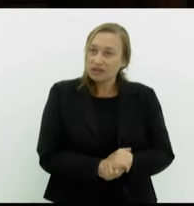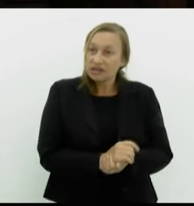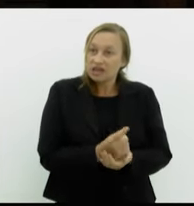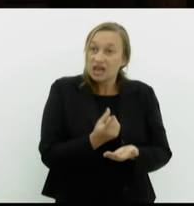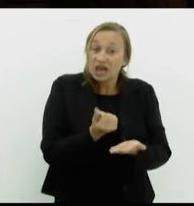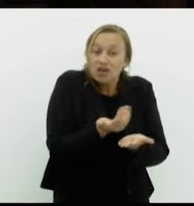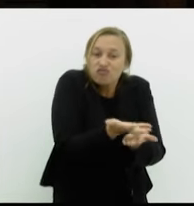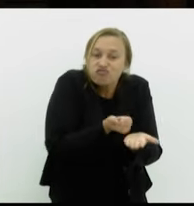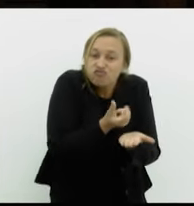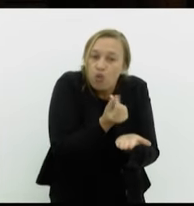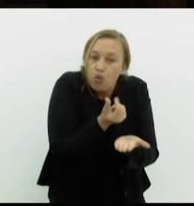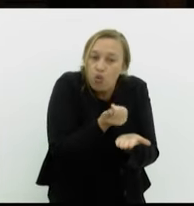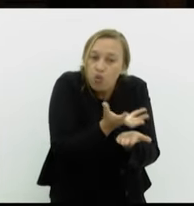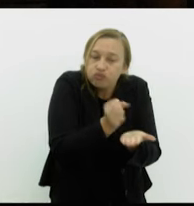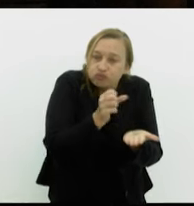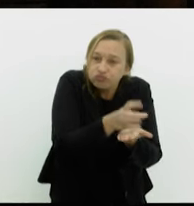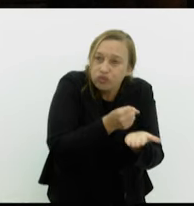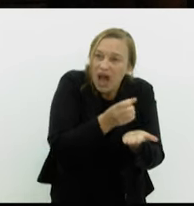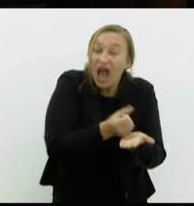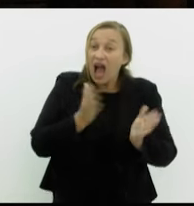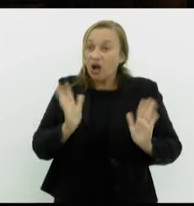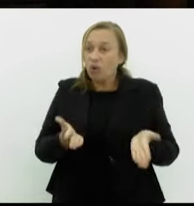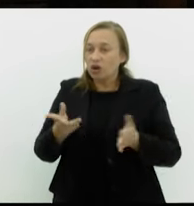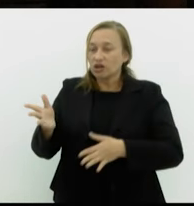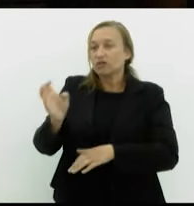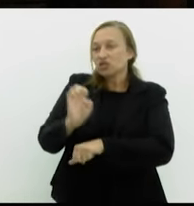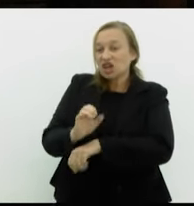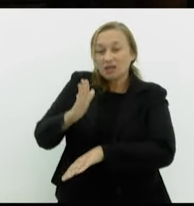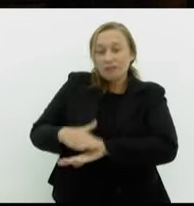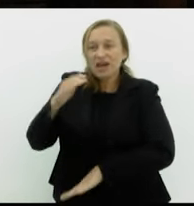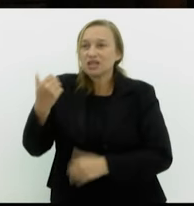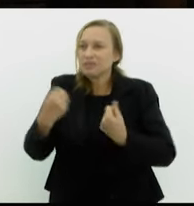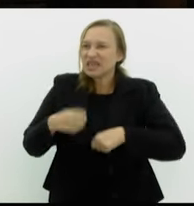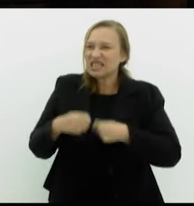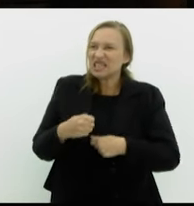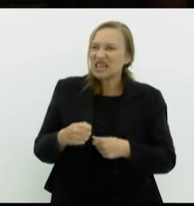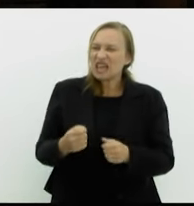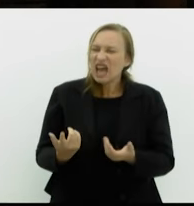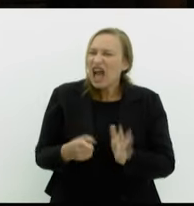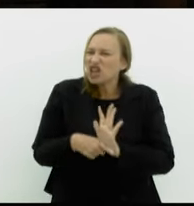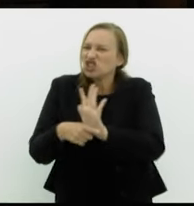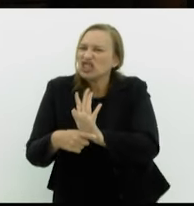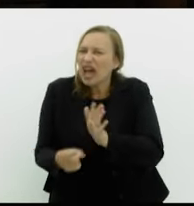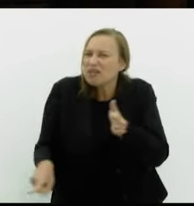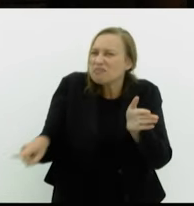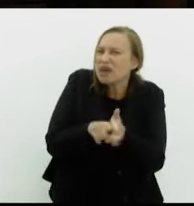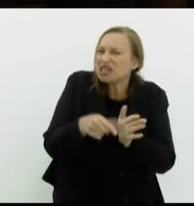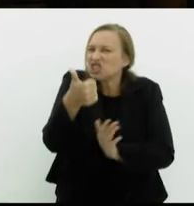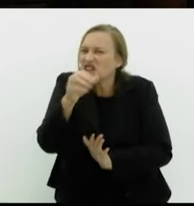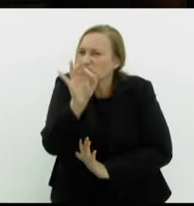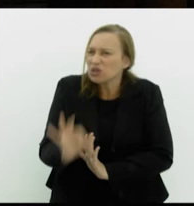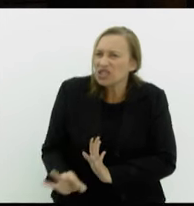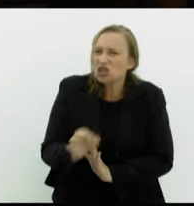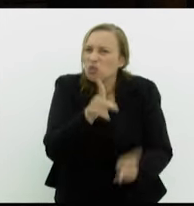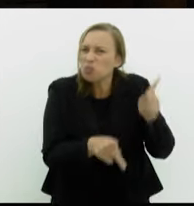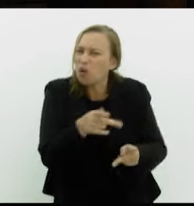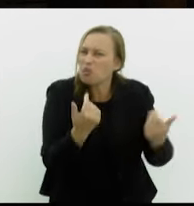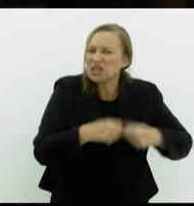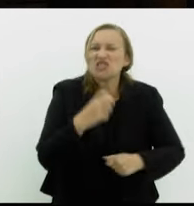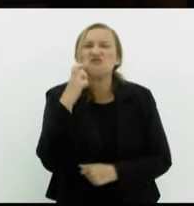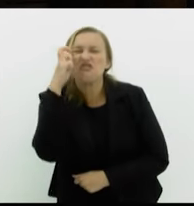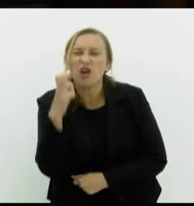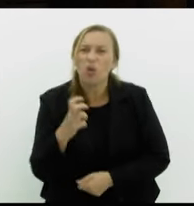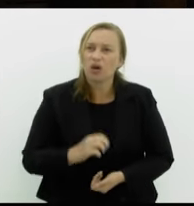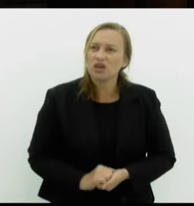mais carece, precisando da União, eles vêm com uma ajuda de menos de 10% do que o povo precisa. É